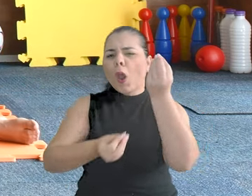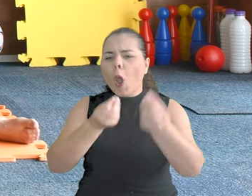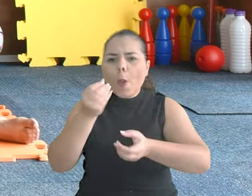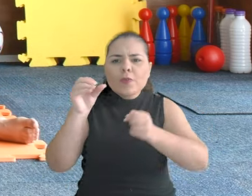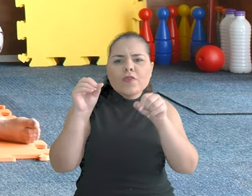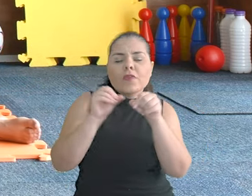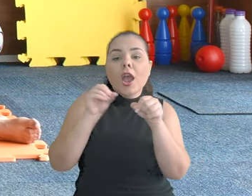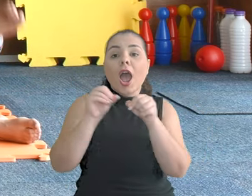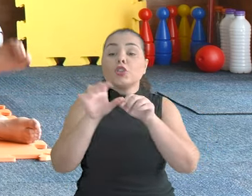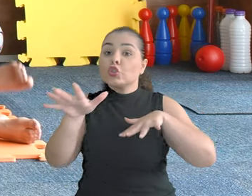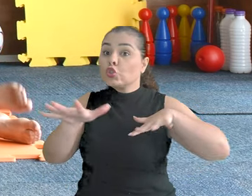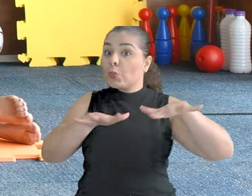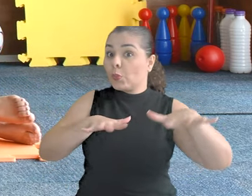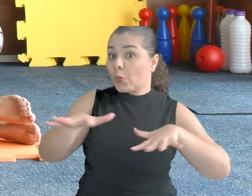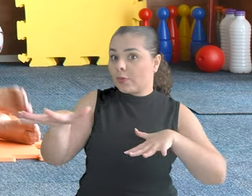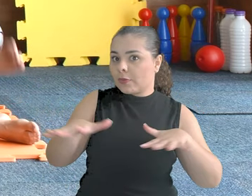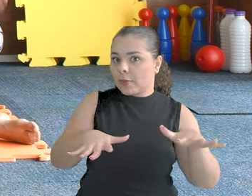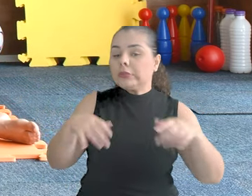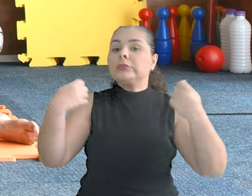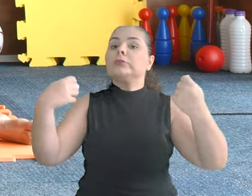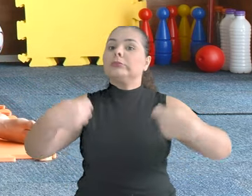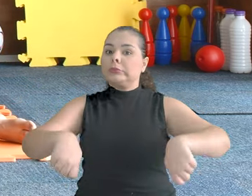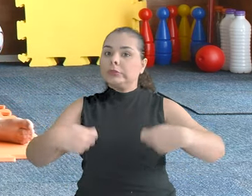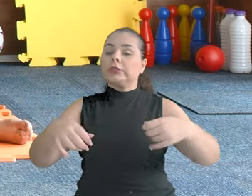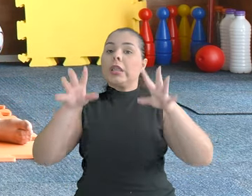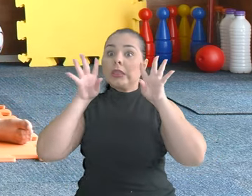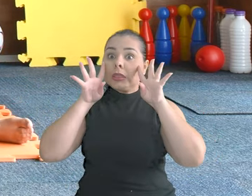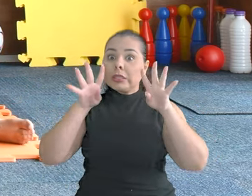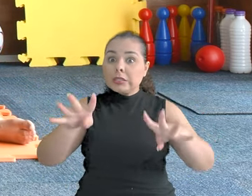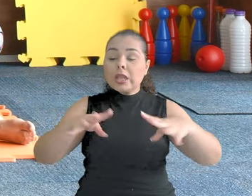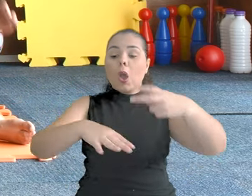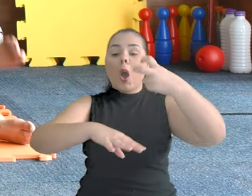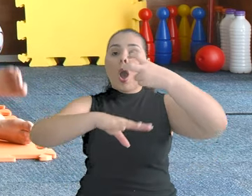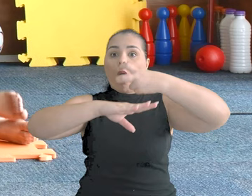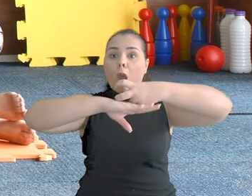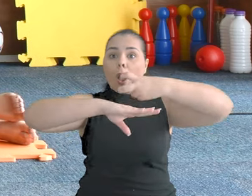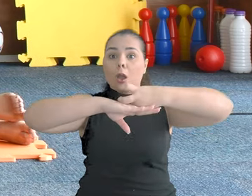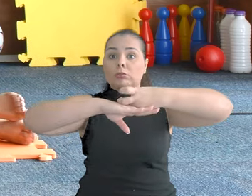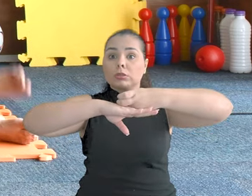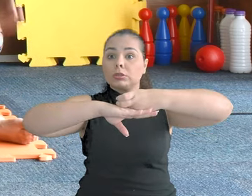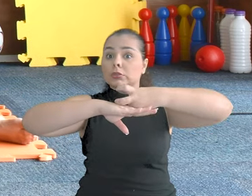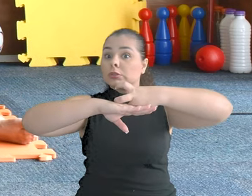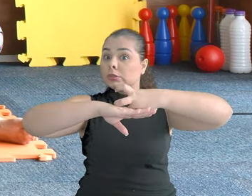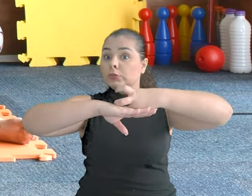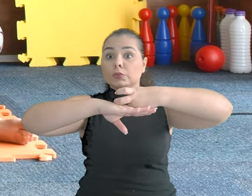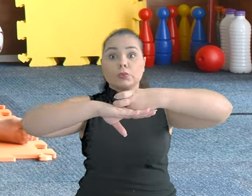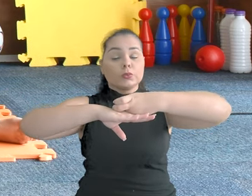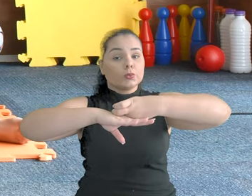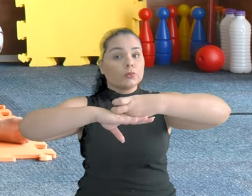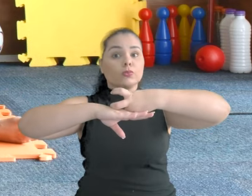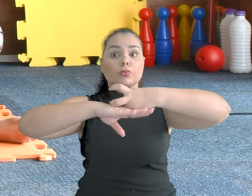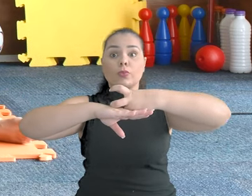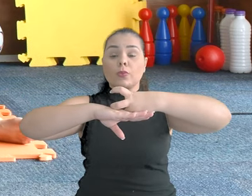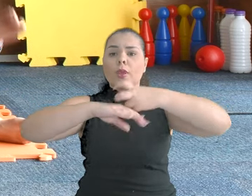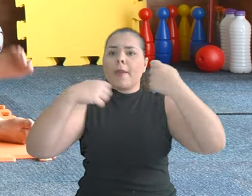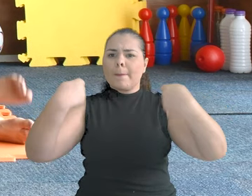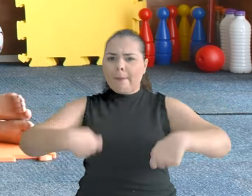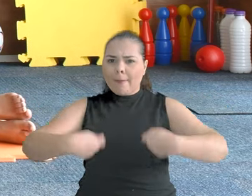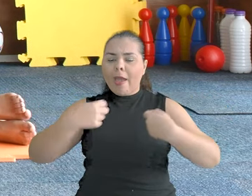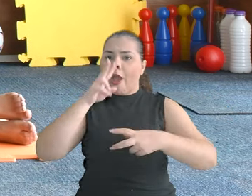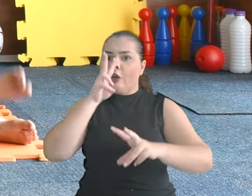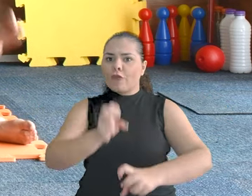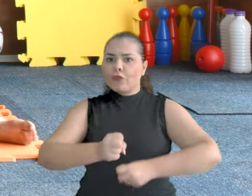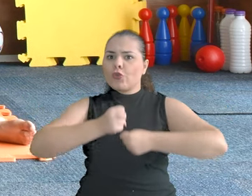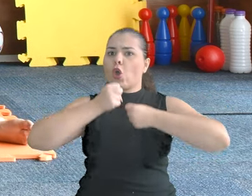mas execução desse movimento a gente está afastando e a próxima não deixa a perna